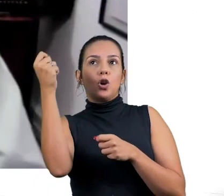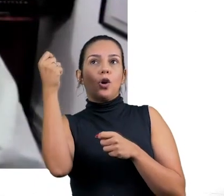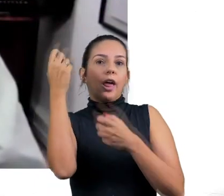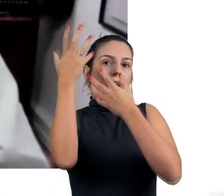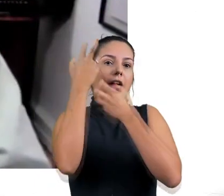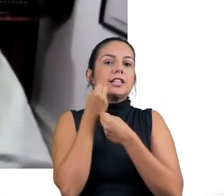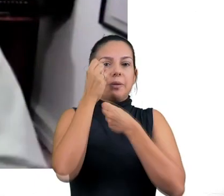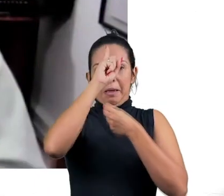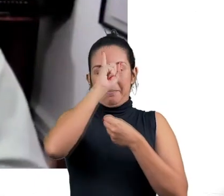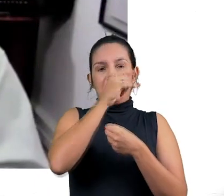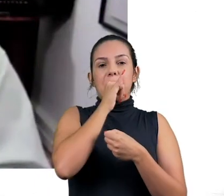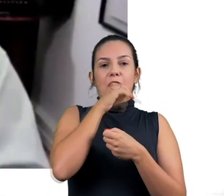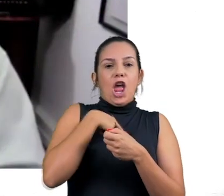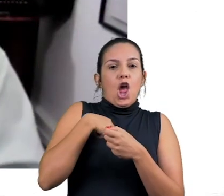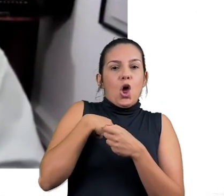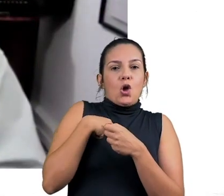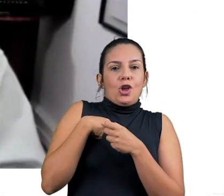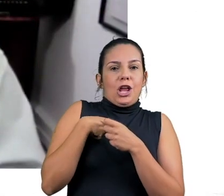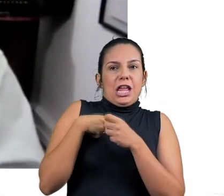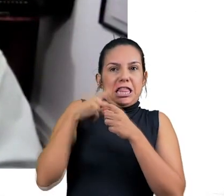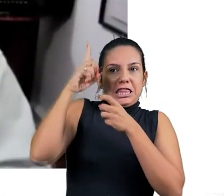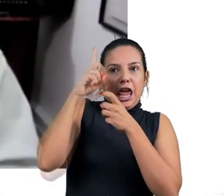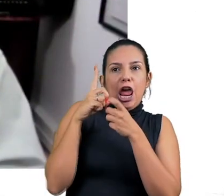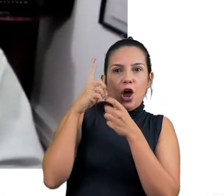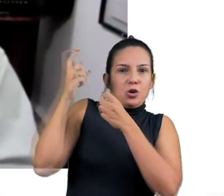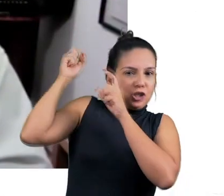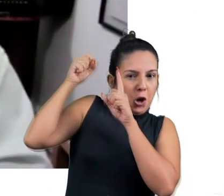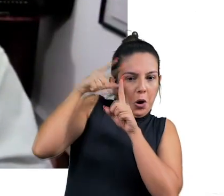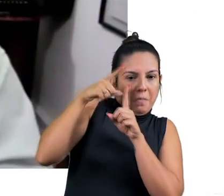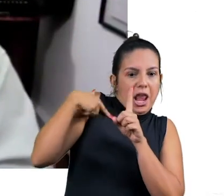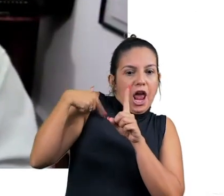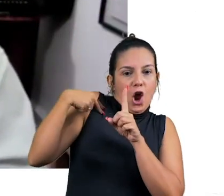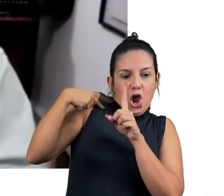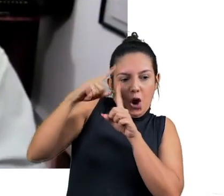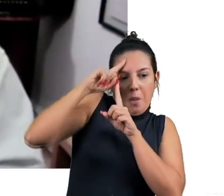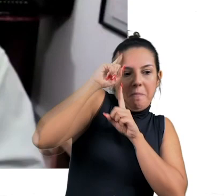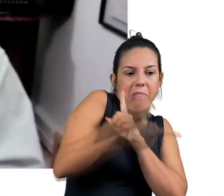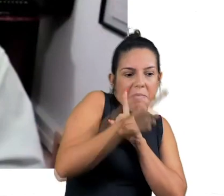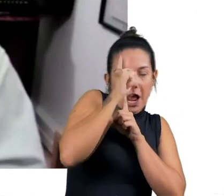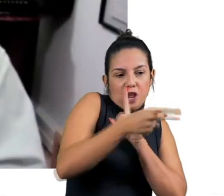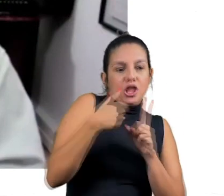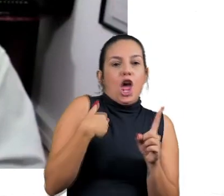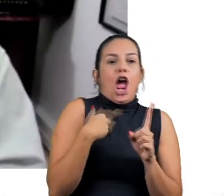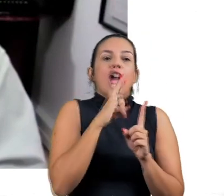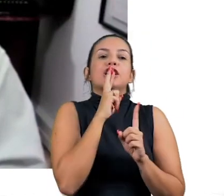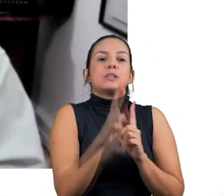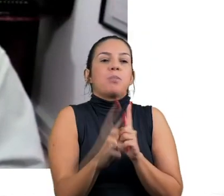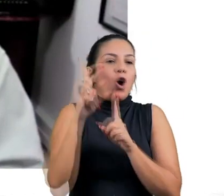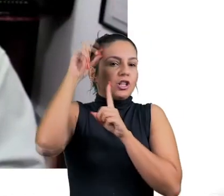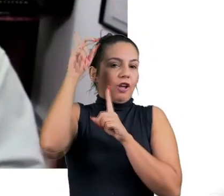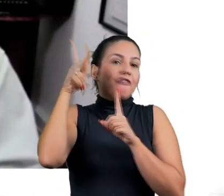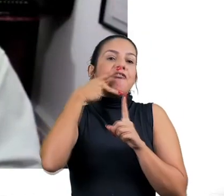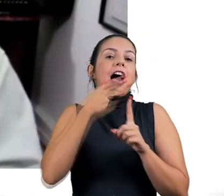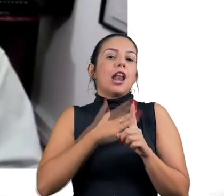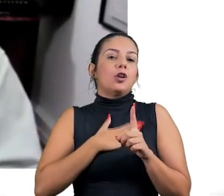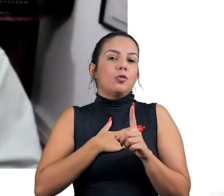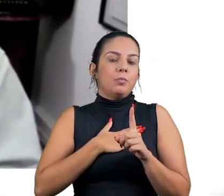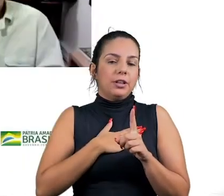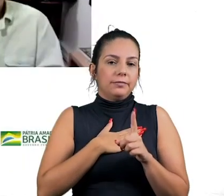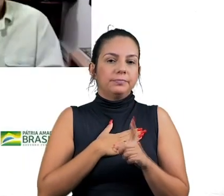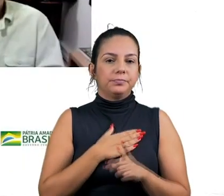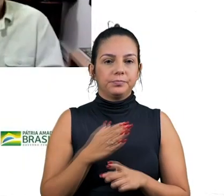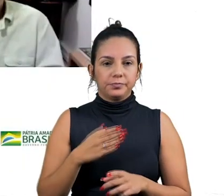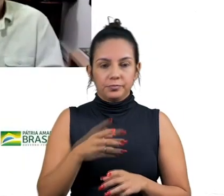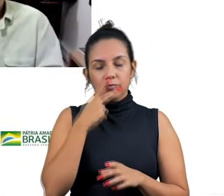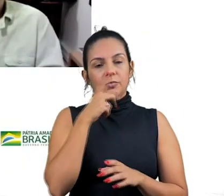recebendo comandos da divindade. Não existe isso, tá certo? Quer dizer, então... Mas qual a relação, então, entre essa incidentalidade que você fala e